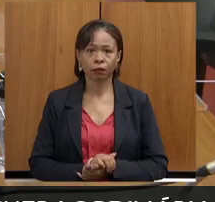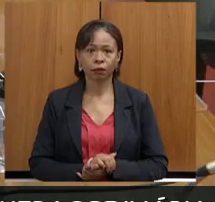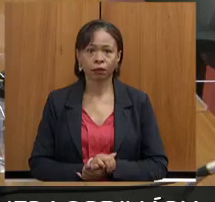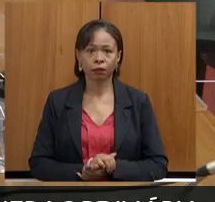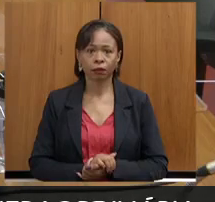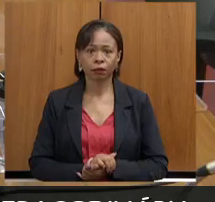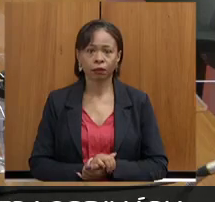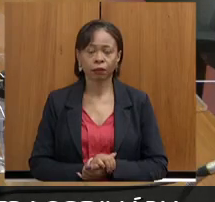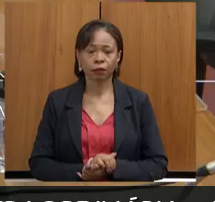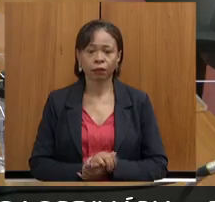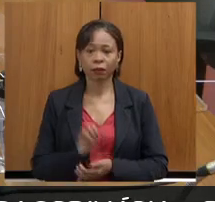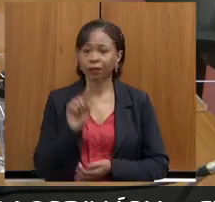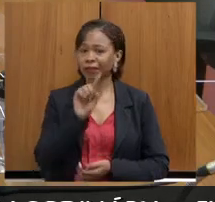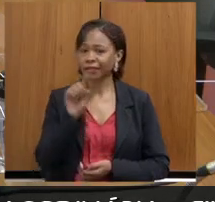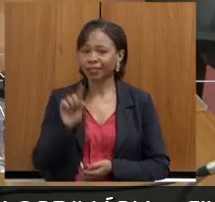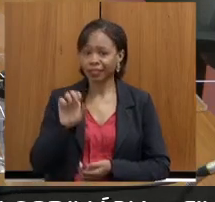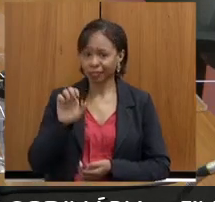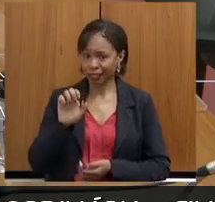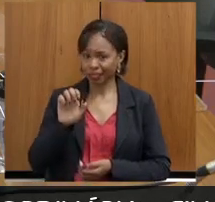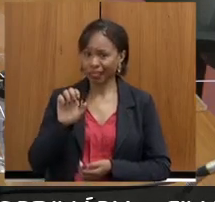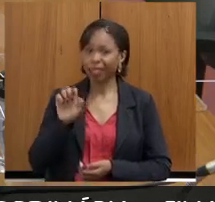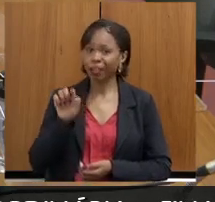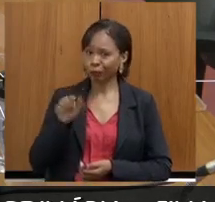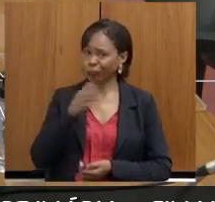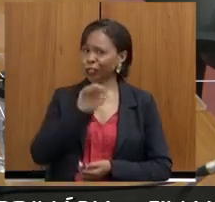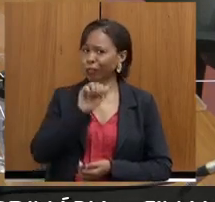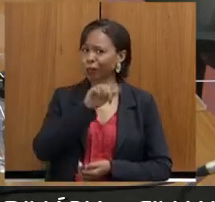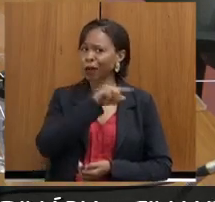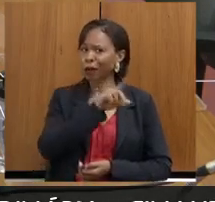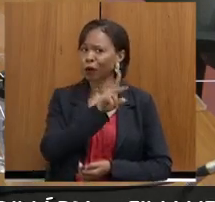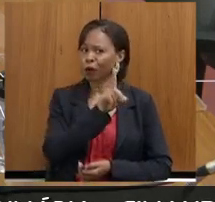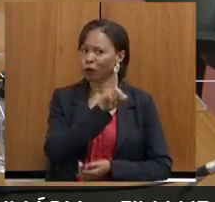o Zé Alberto vou chamar eu Durval para ele